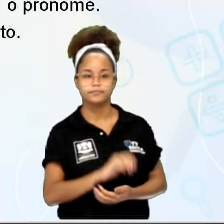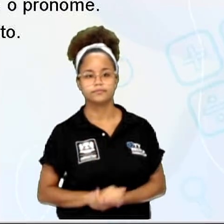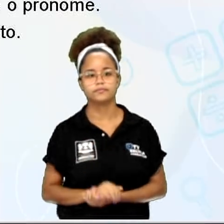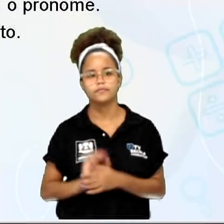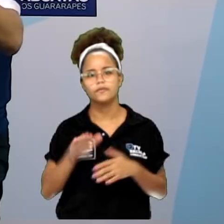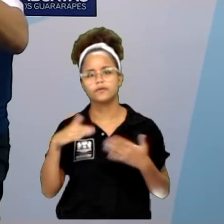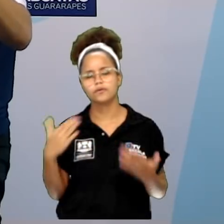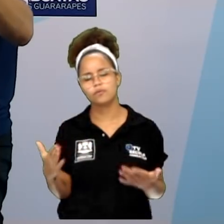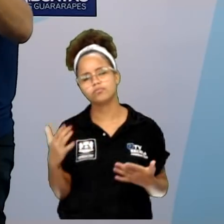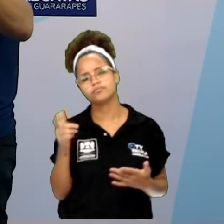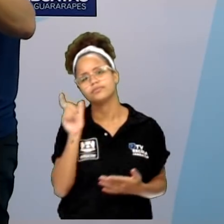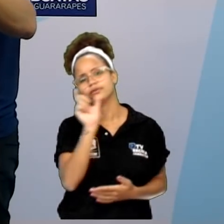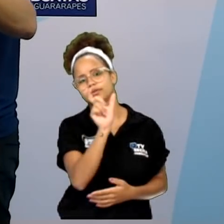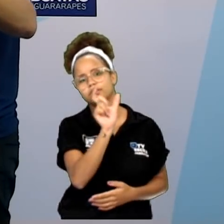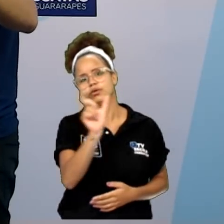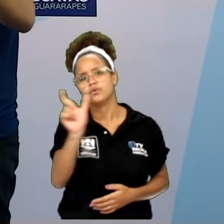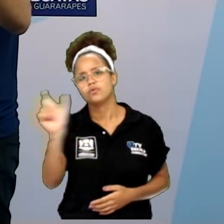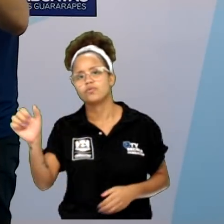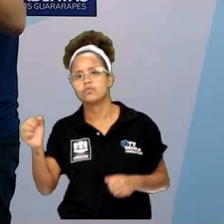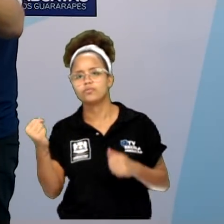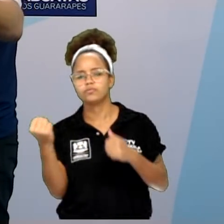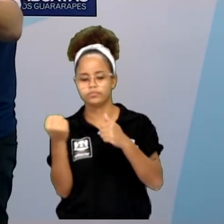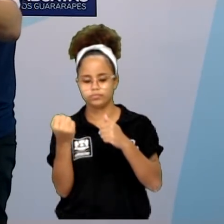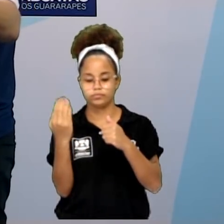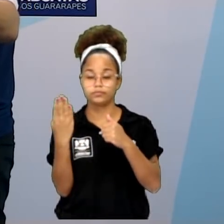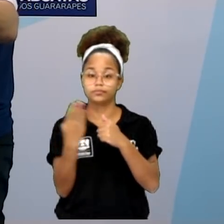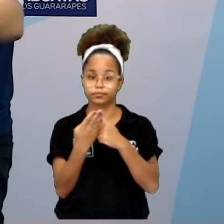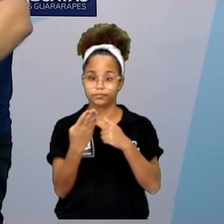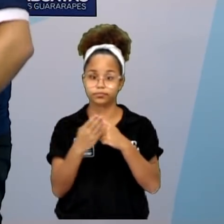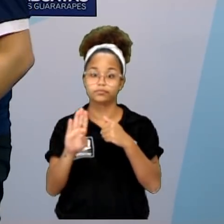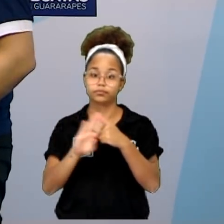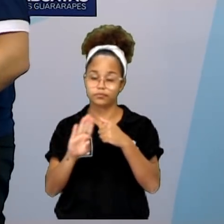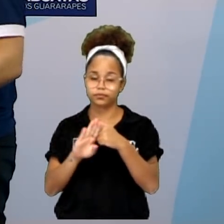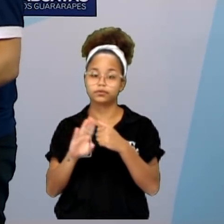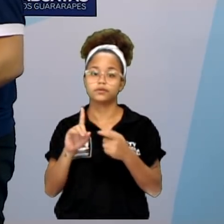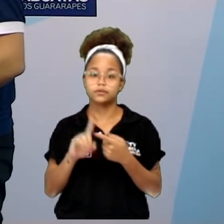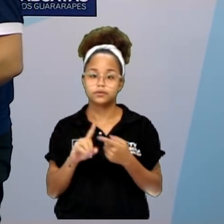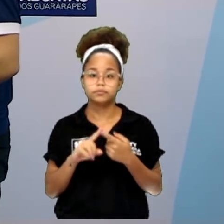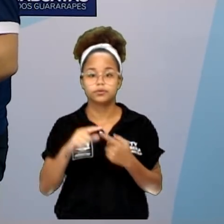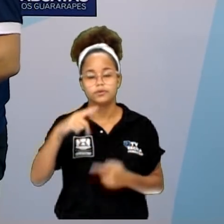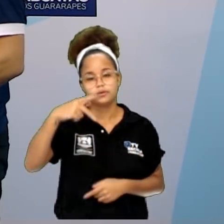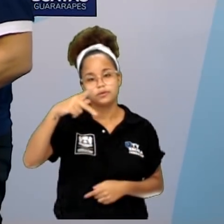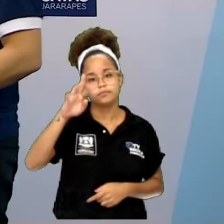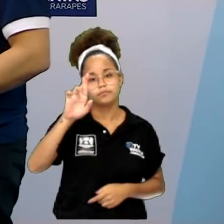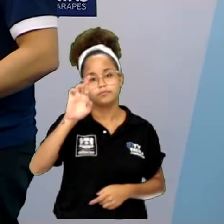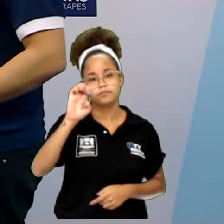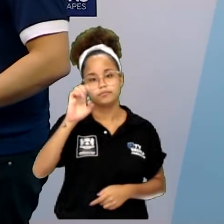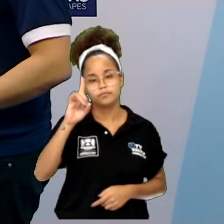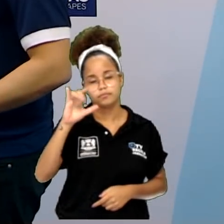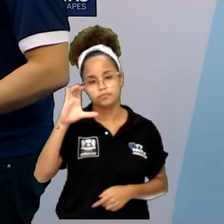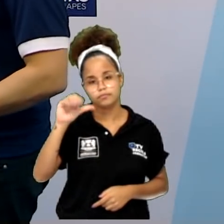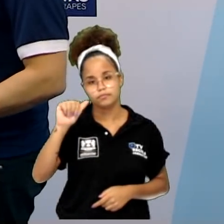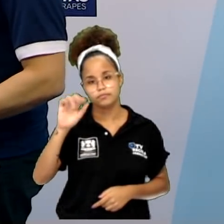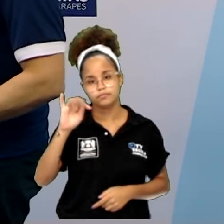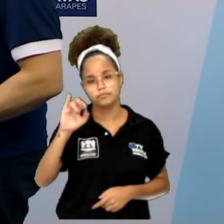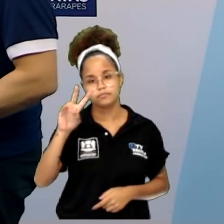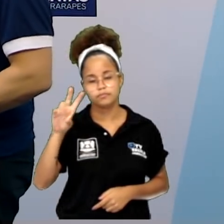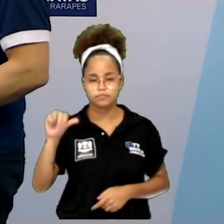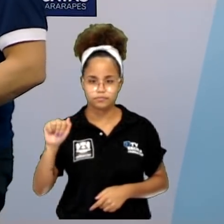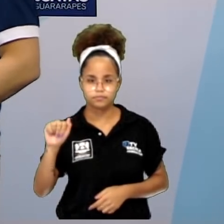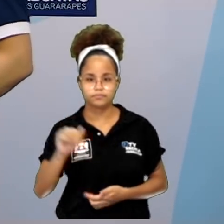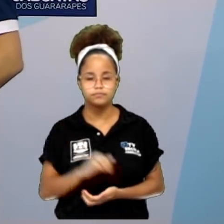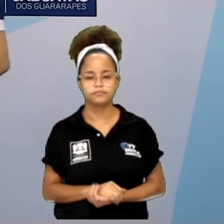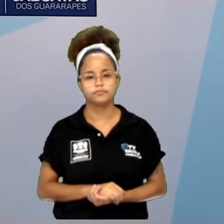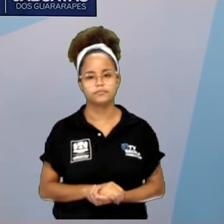oração subordinada substantiva predicativa, né? Aí a gente vai ver aqui, ó, mas prevém